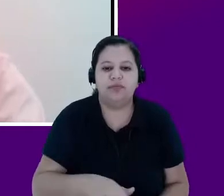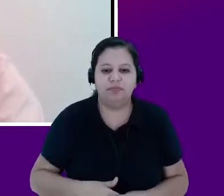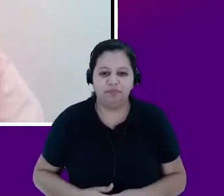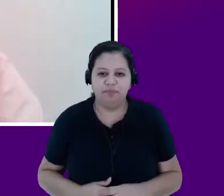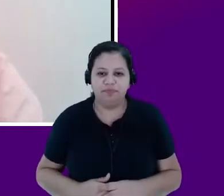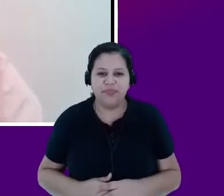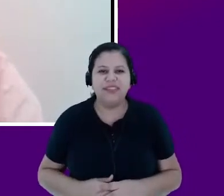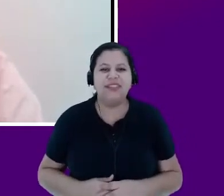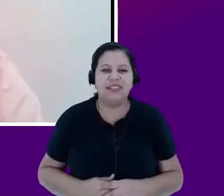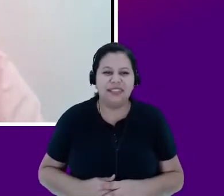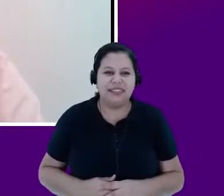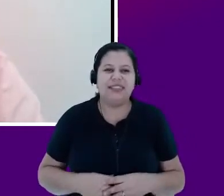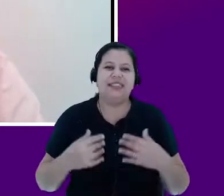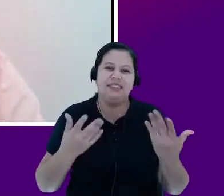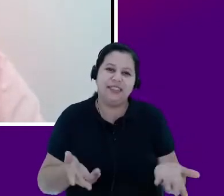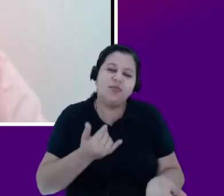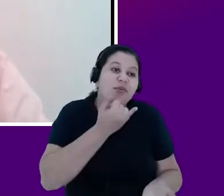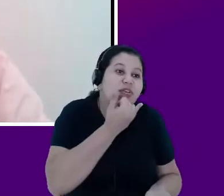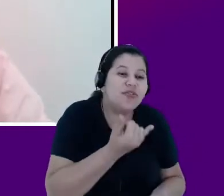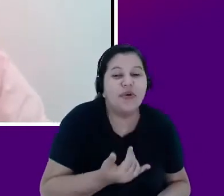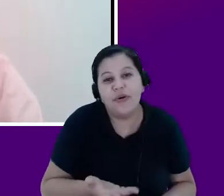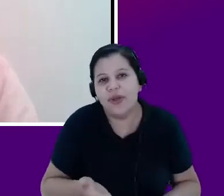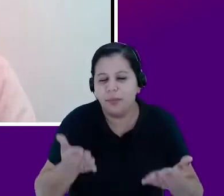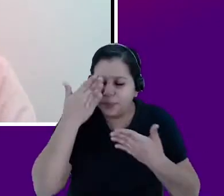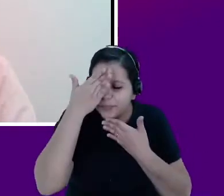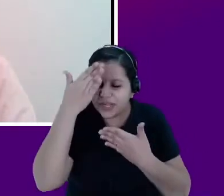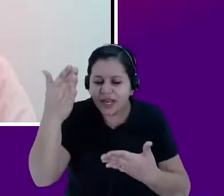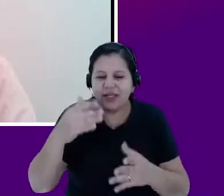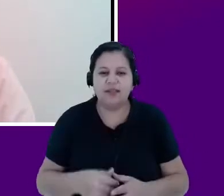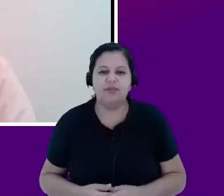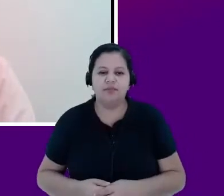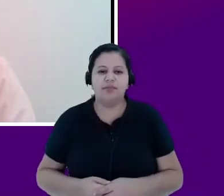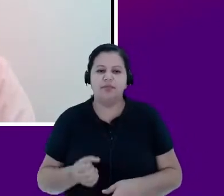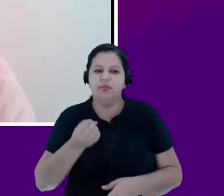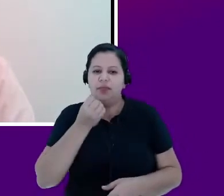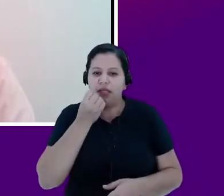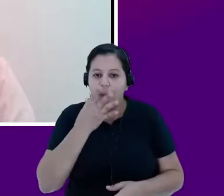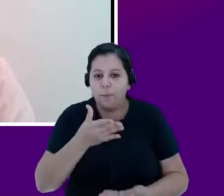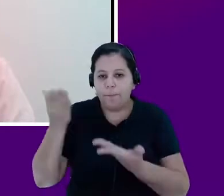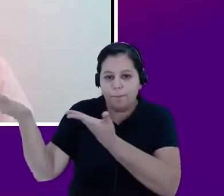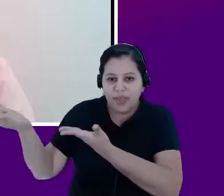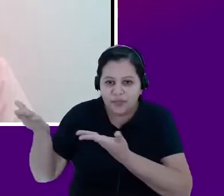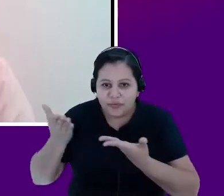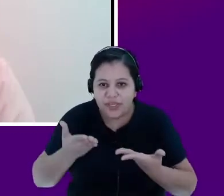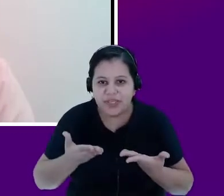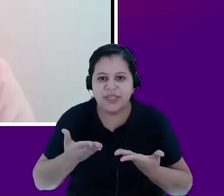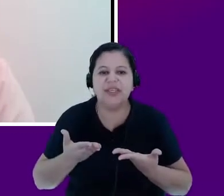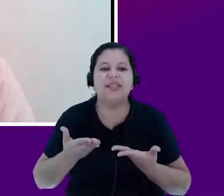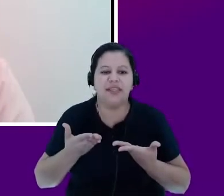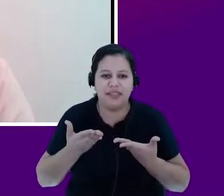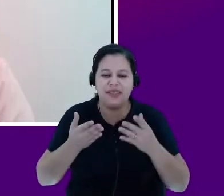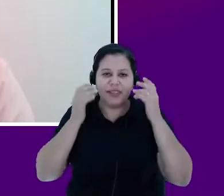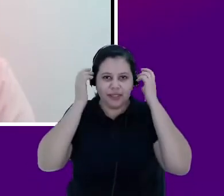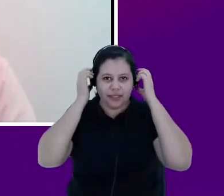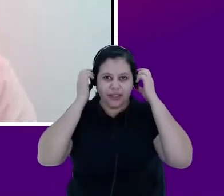me perdoe, muito obrigado. Seja bem-vindo. Gente, prazer inenarrável estar